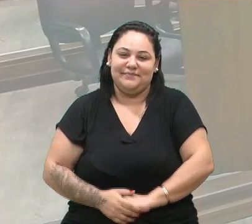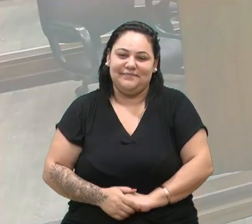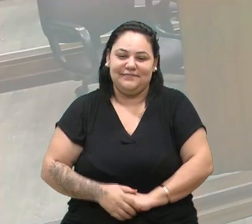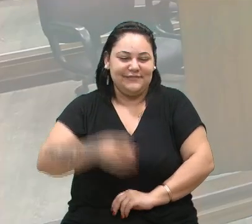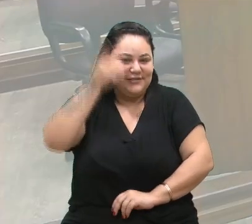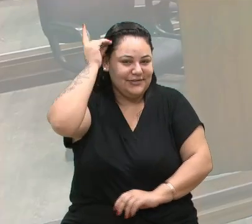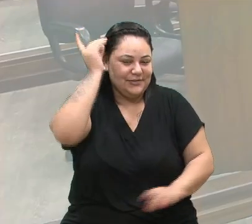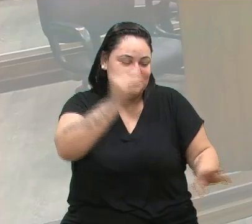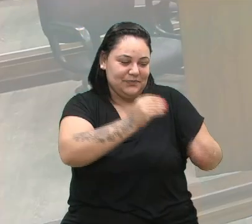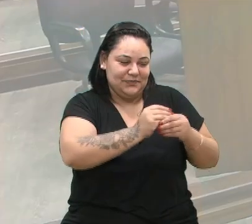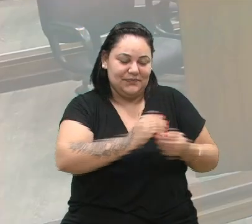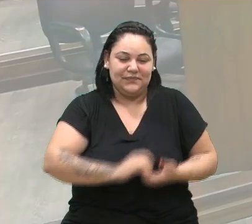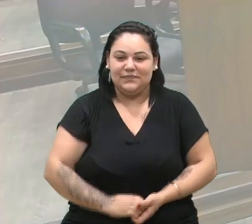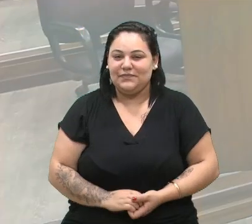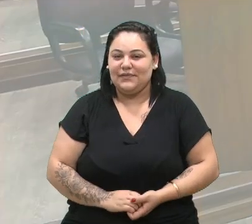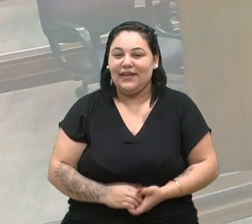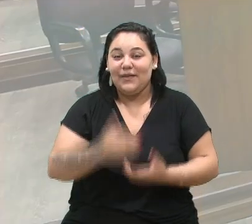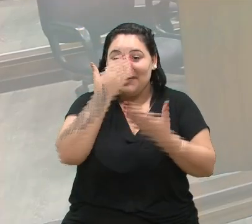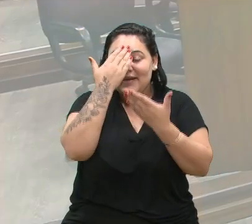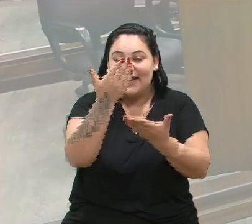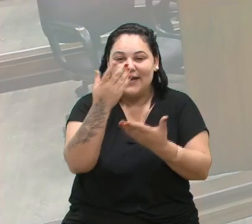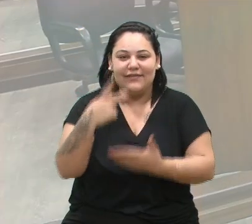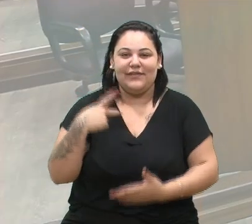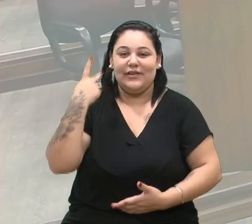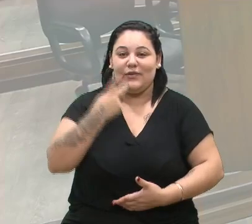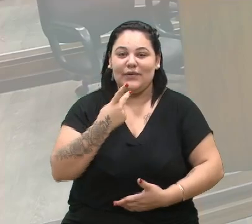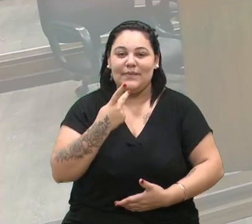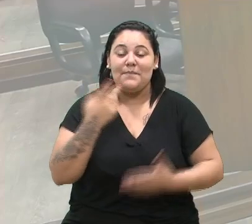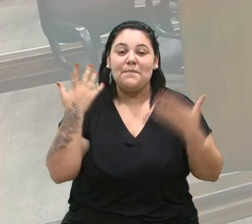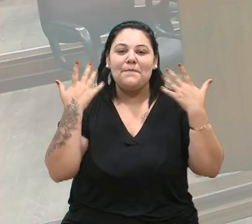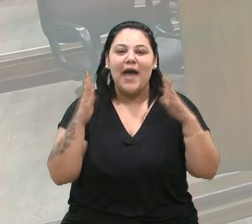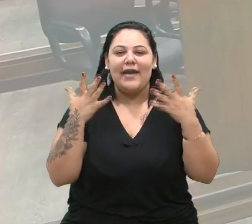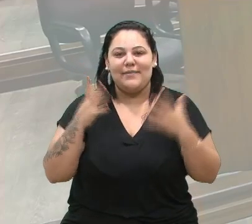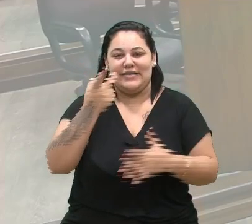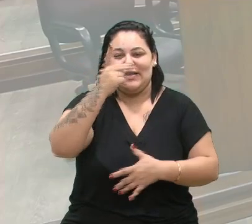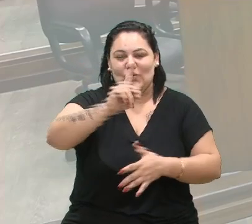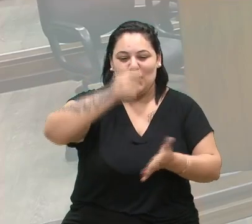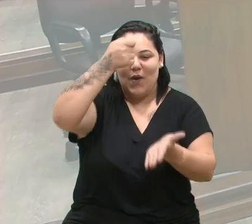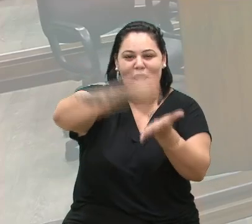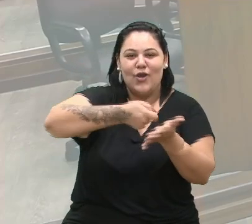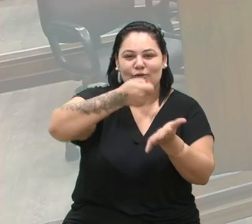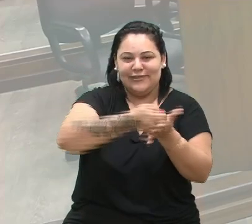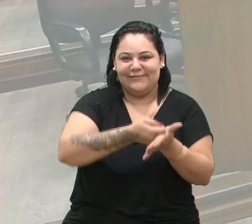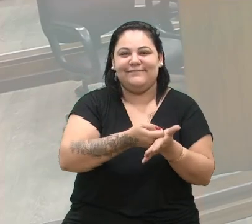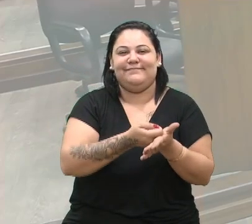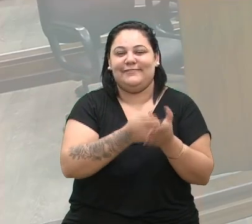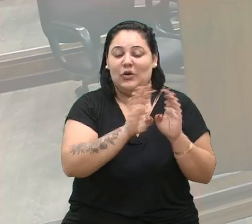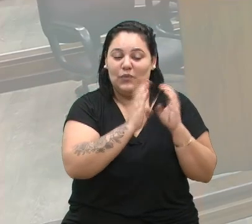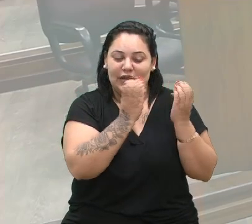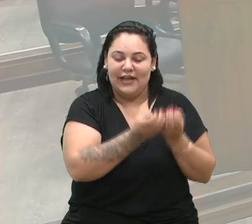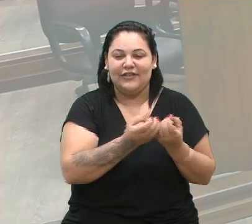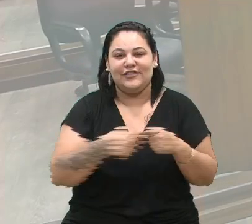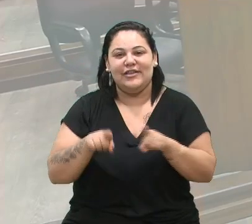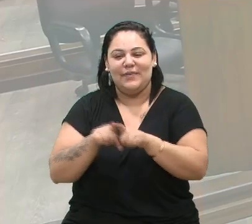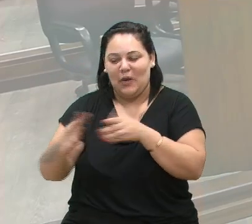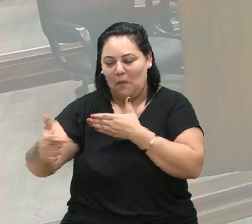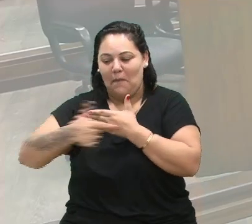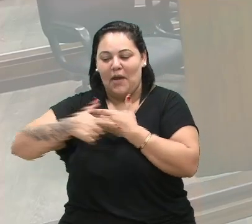vereador. Parabéns por trazer esse tema. Parabéns pela sua luta comunitária e a sua luta como vereador, que